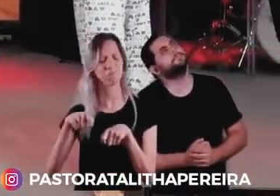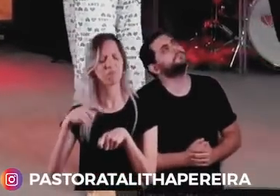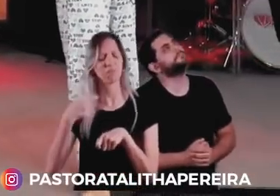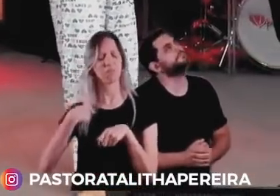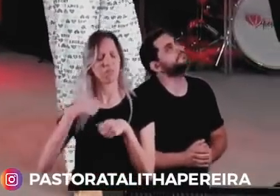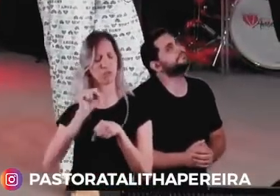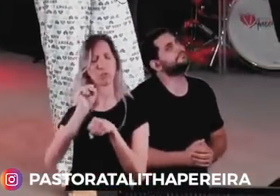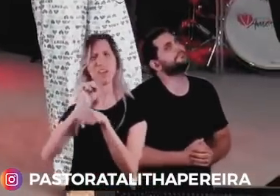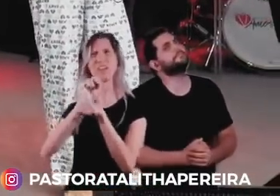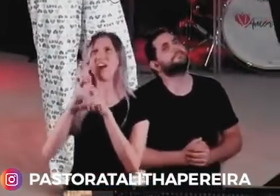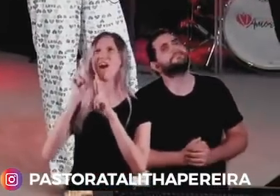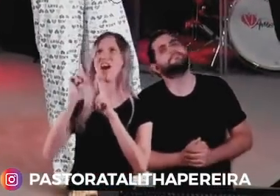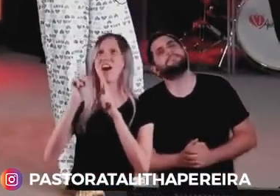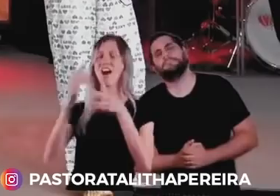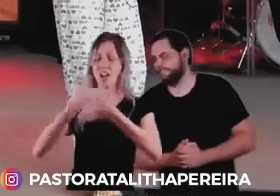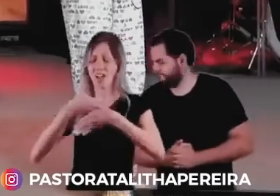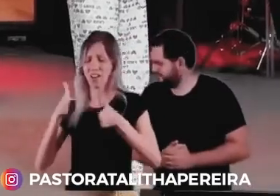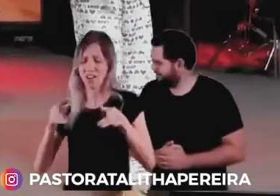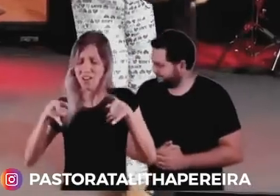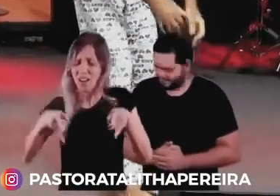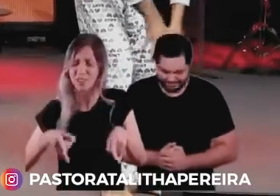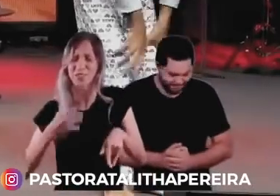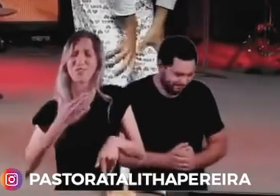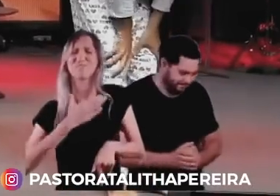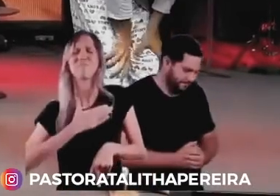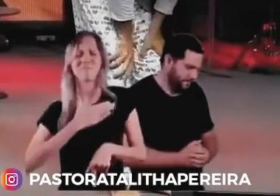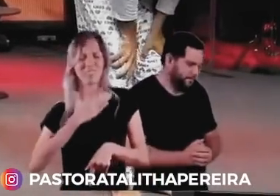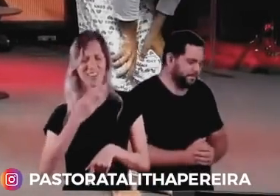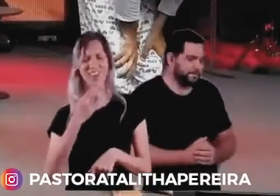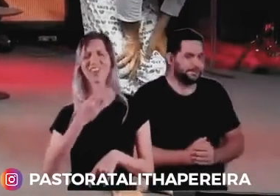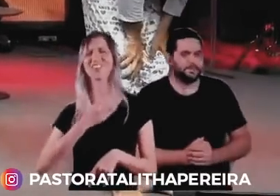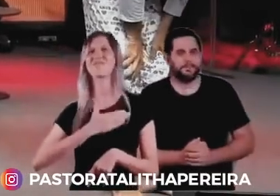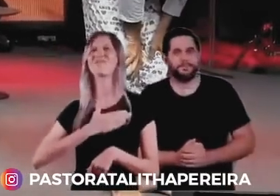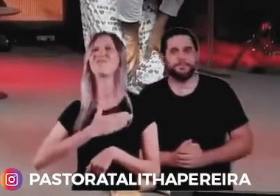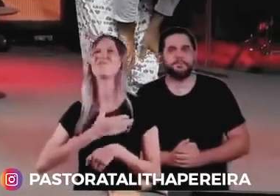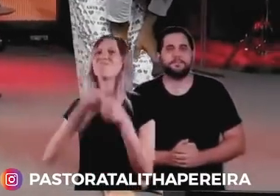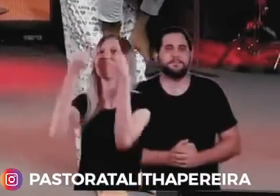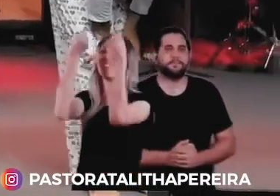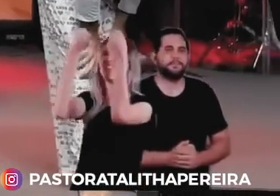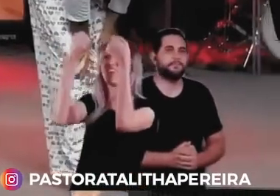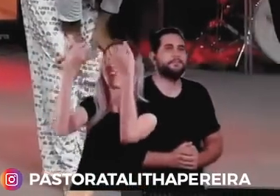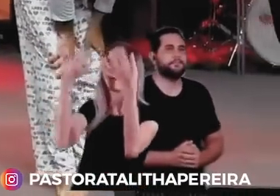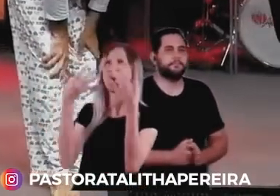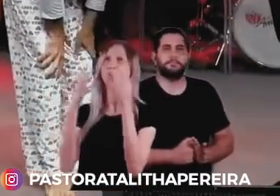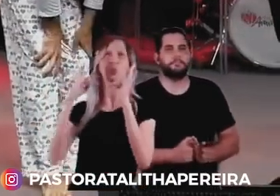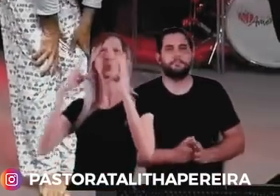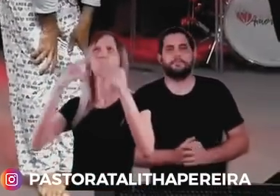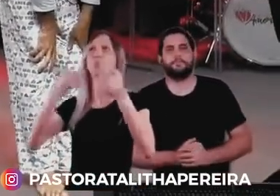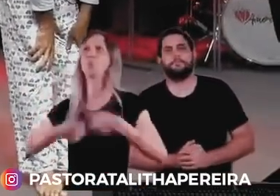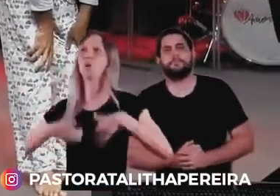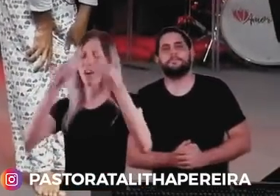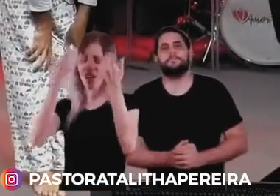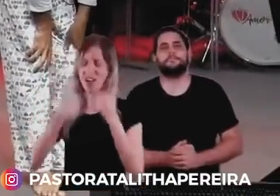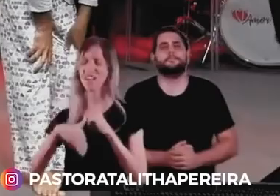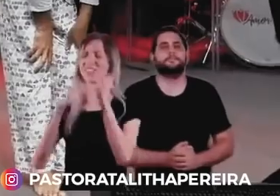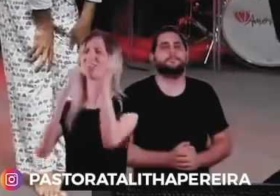ouvir. Tô te esperando no meu quarto pra te contar os meus